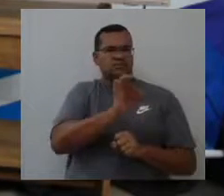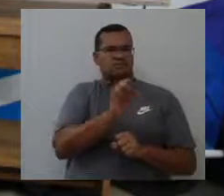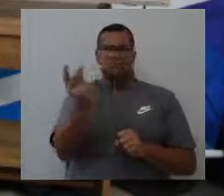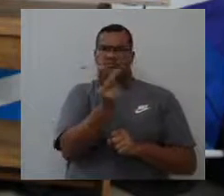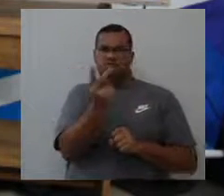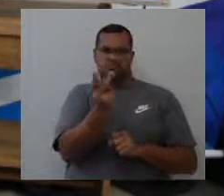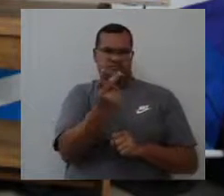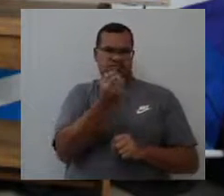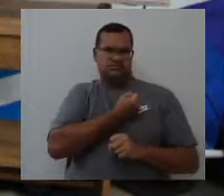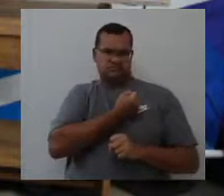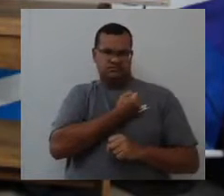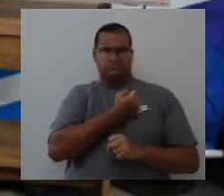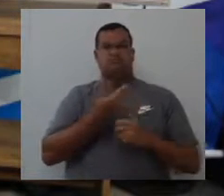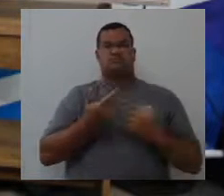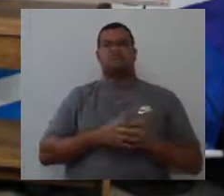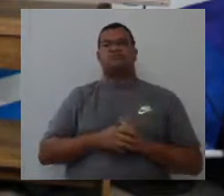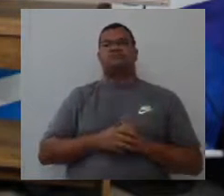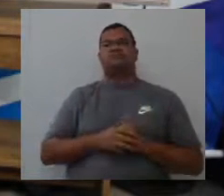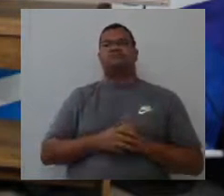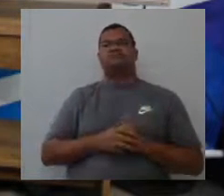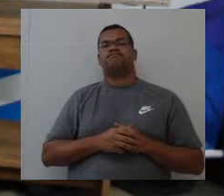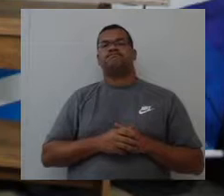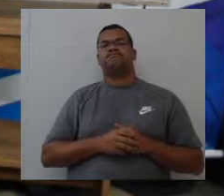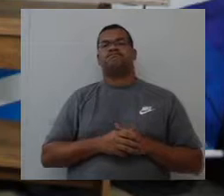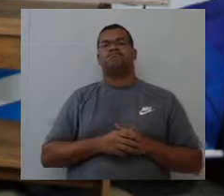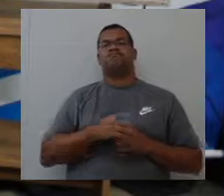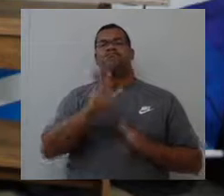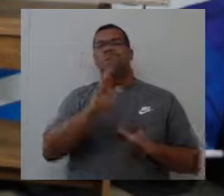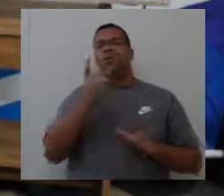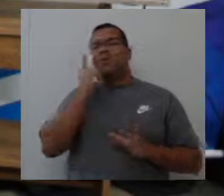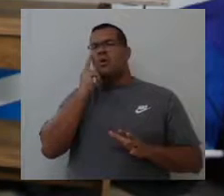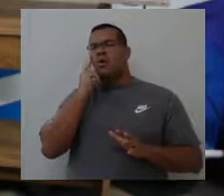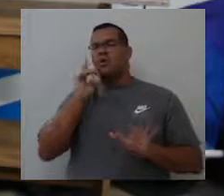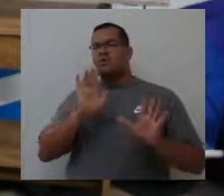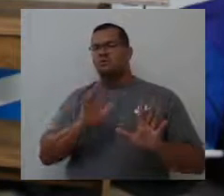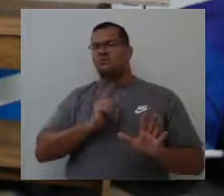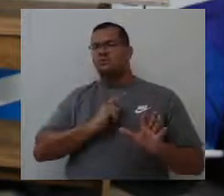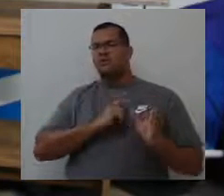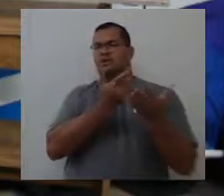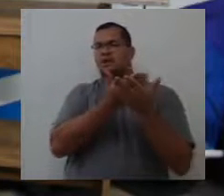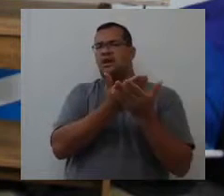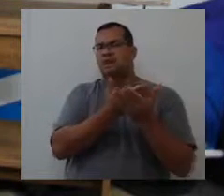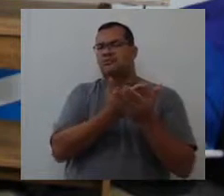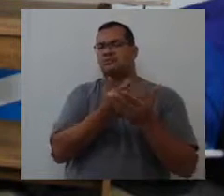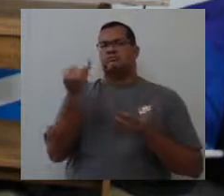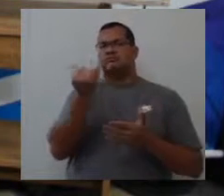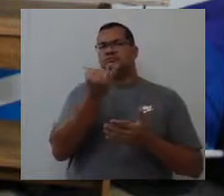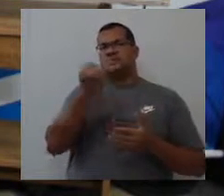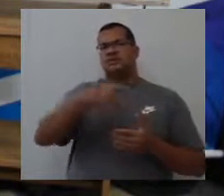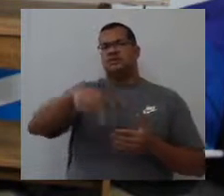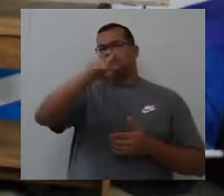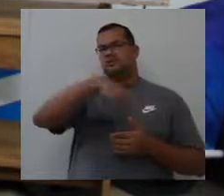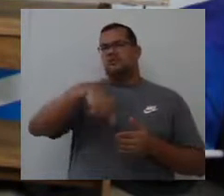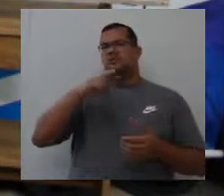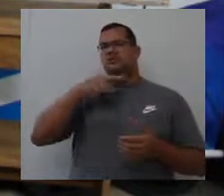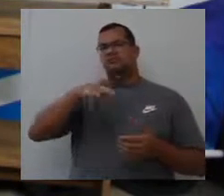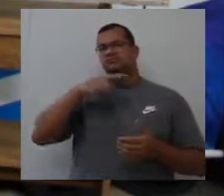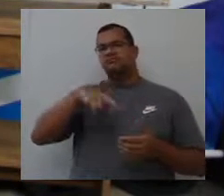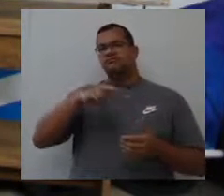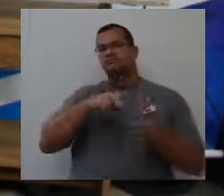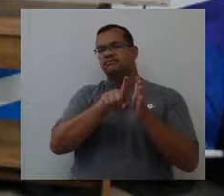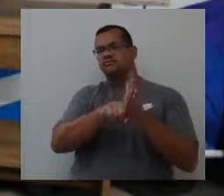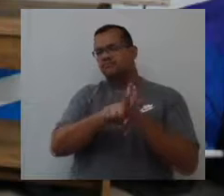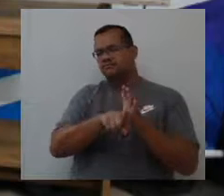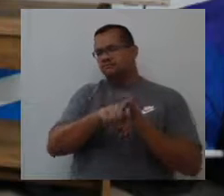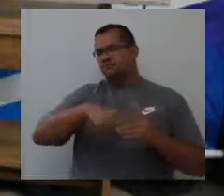dois resultados. Olha só, tem uma parte dessa aula da gente que é muito importante para resolver questões